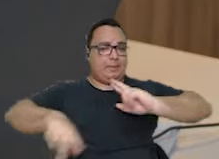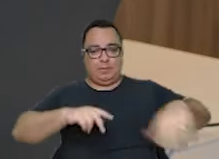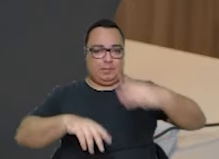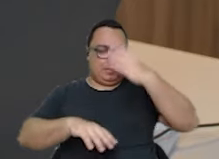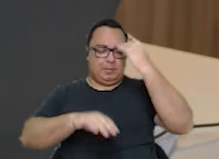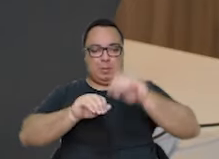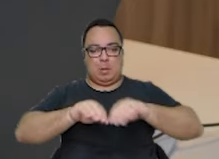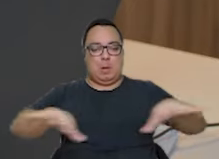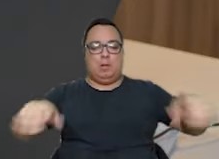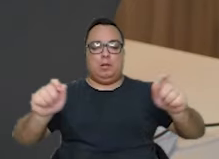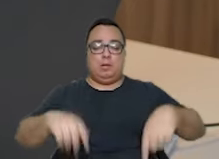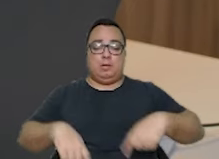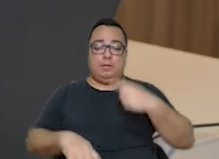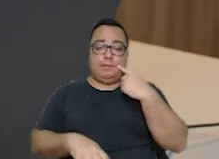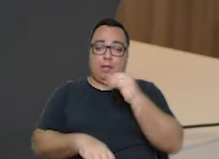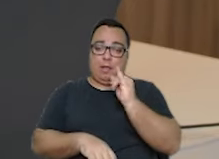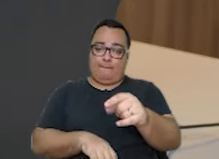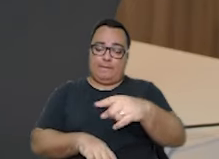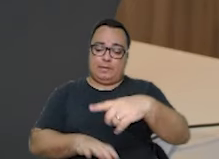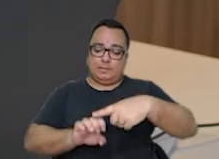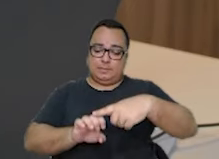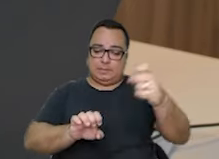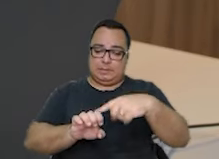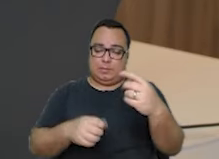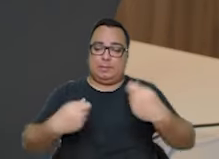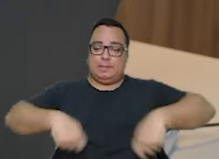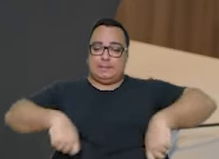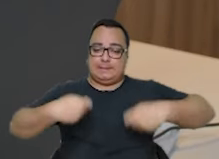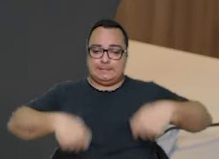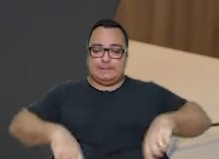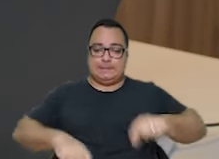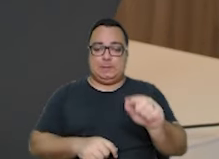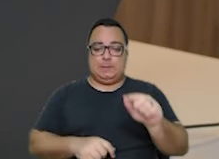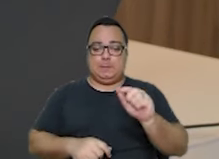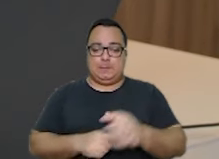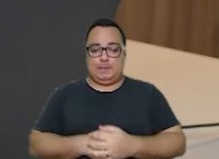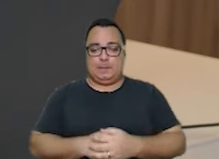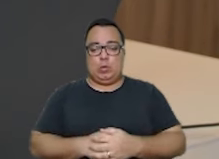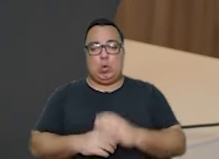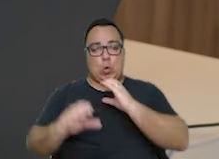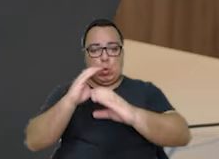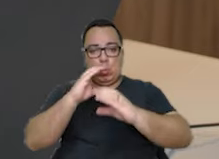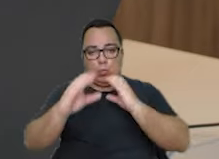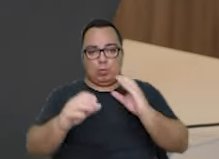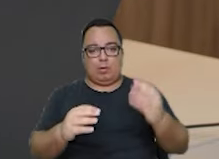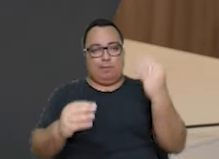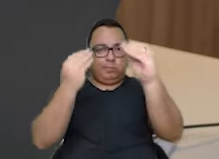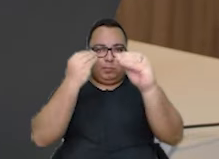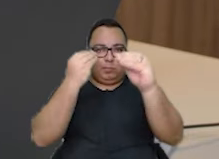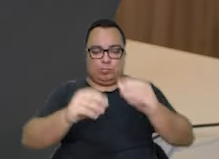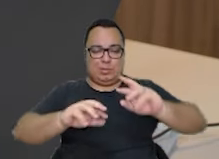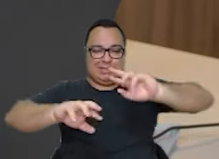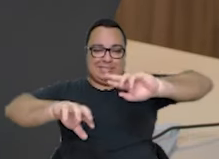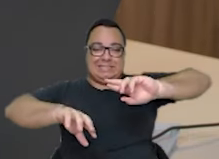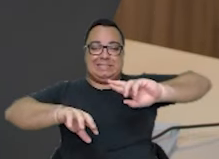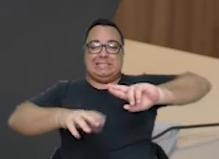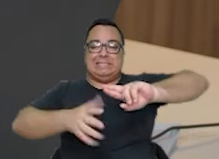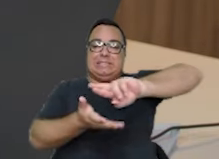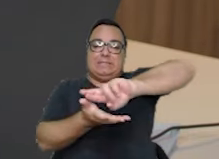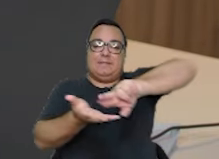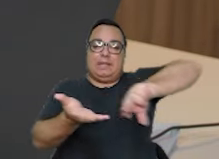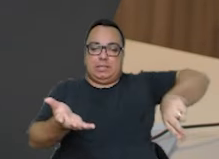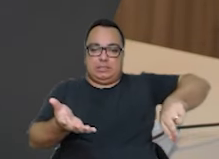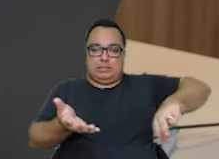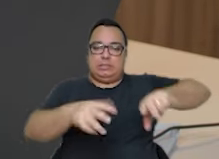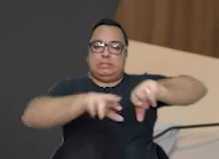pro empresário eh de como ele deve diversificar né as postagens criar